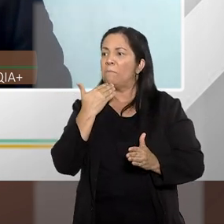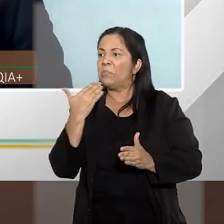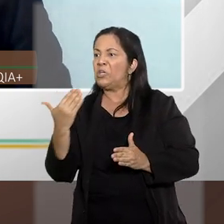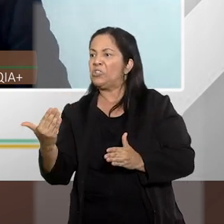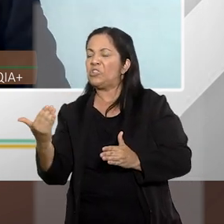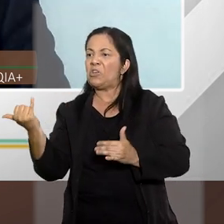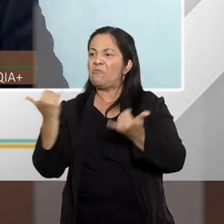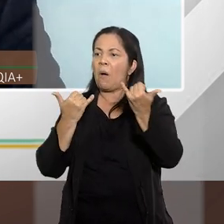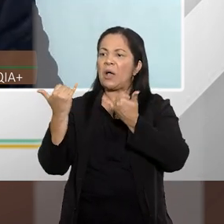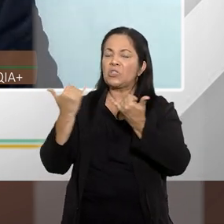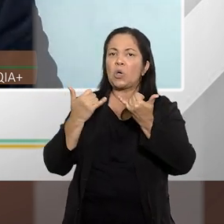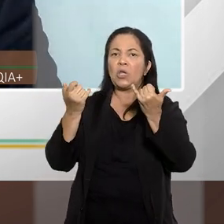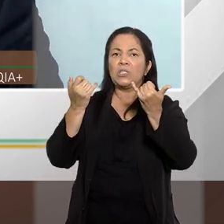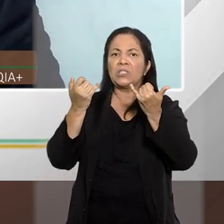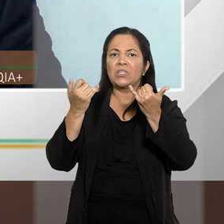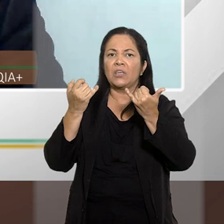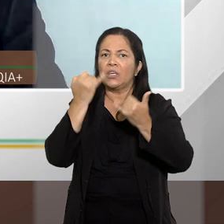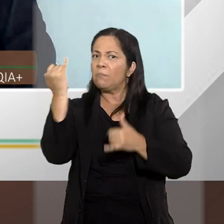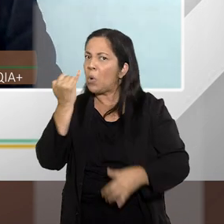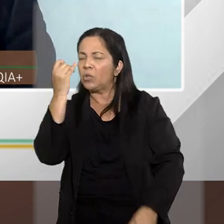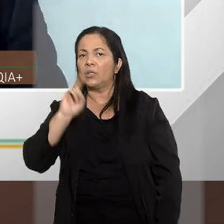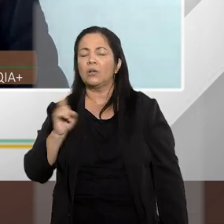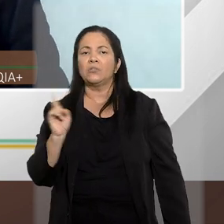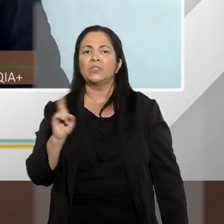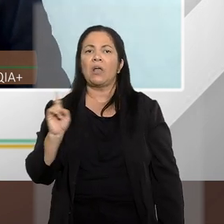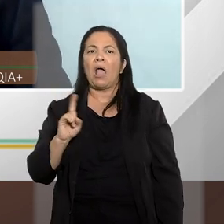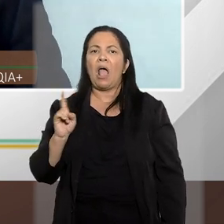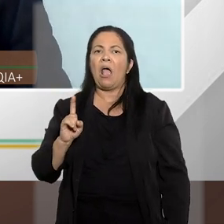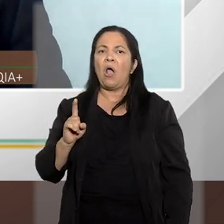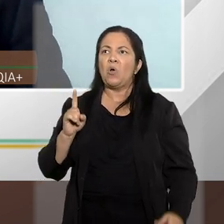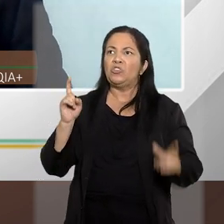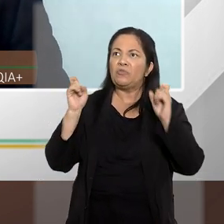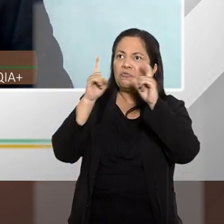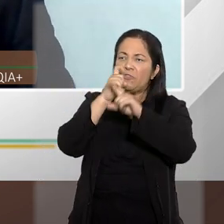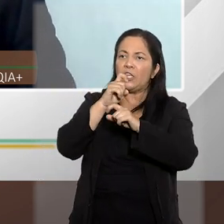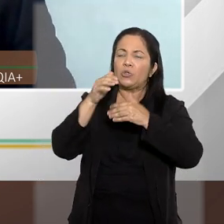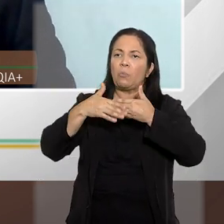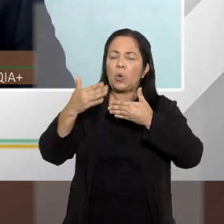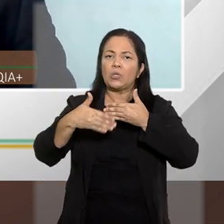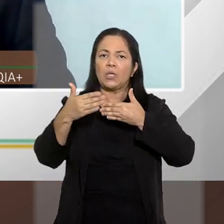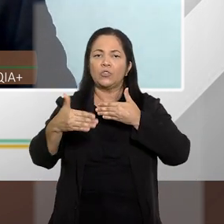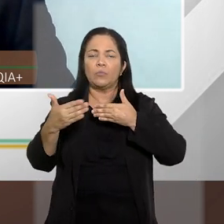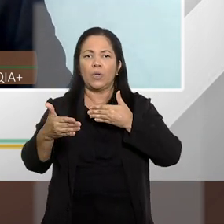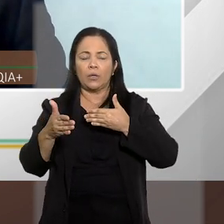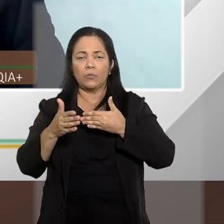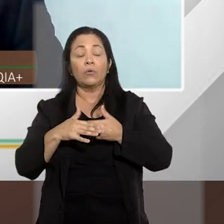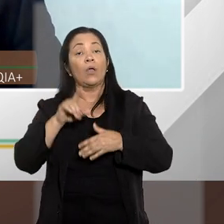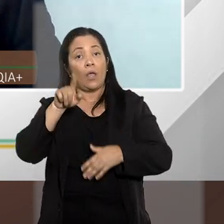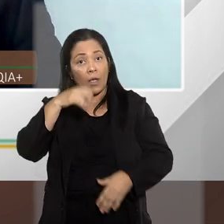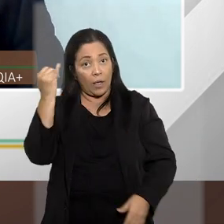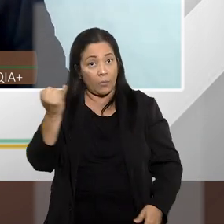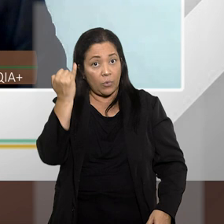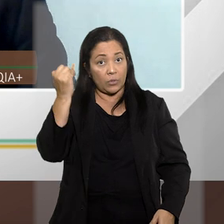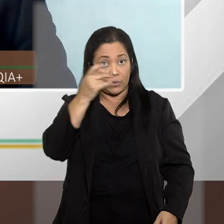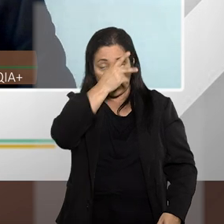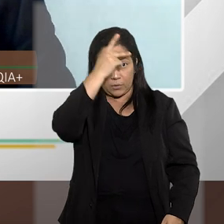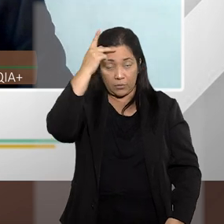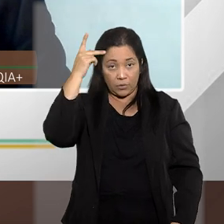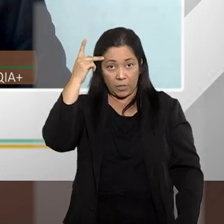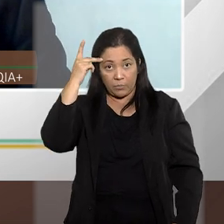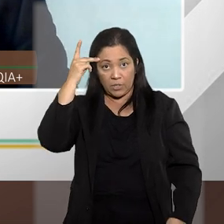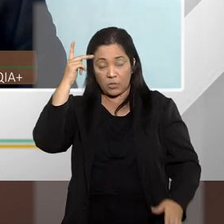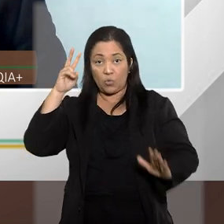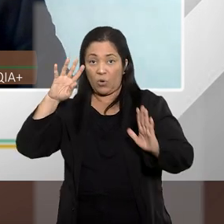informações desnecessárias, ou de se criarem empecilhos para que esse direito seja garantido. Então, é importante que essa pessoa denuncie.